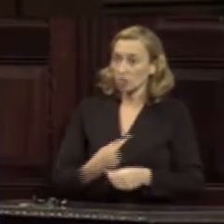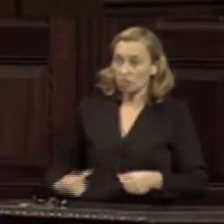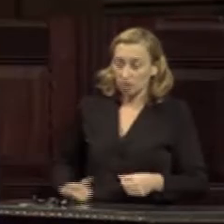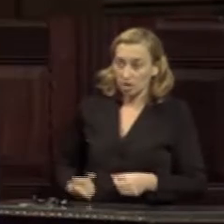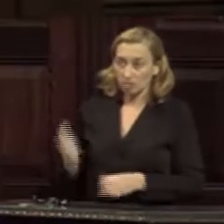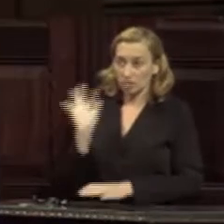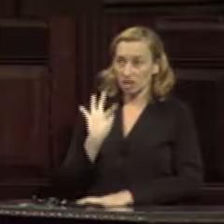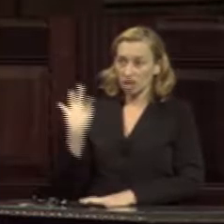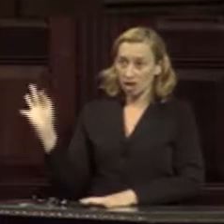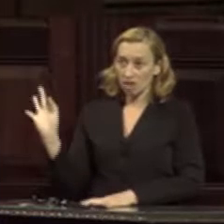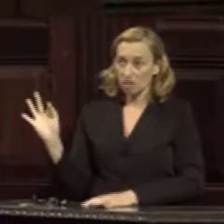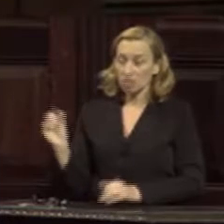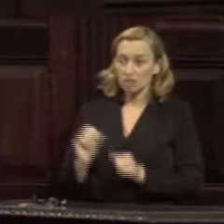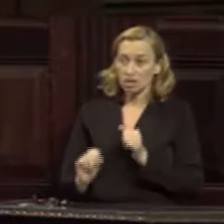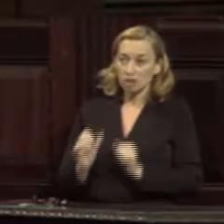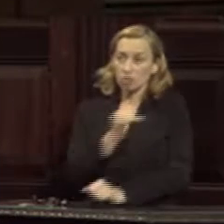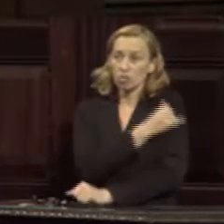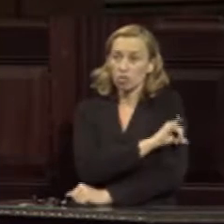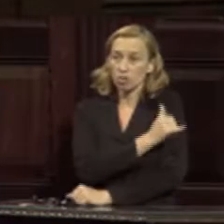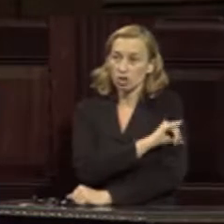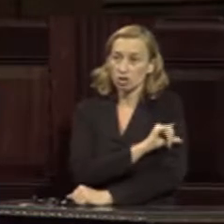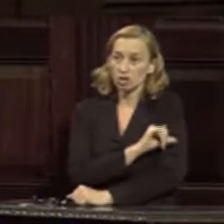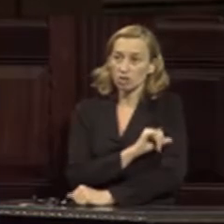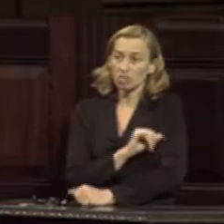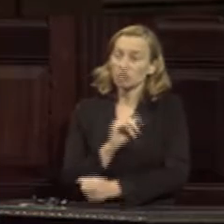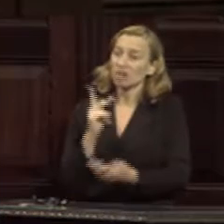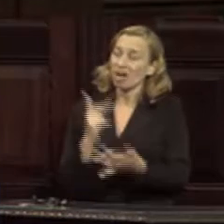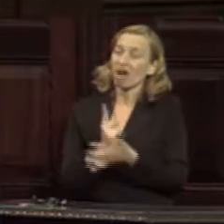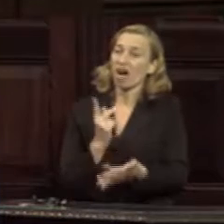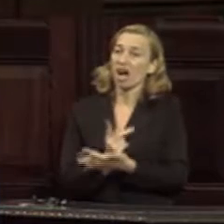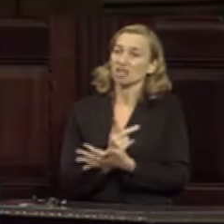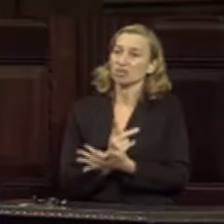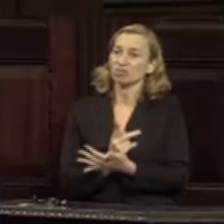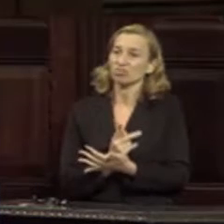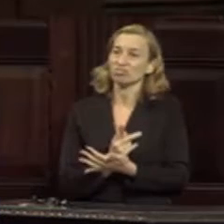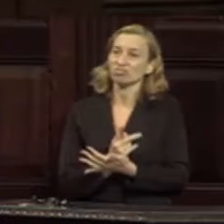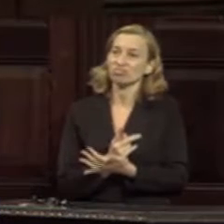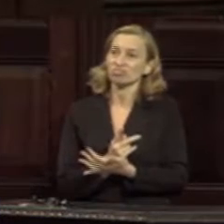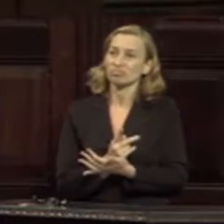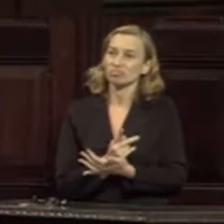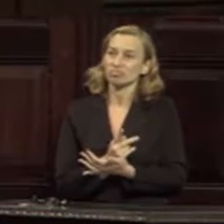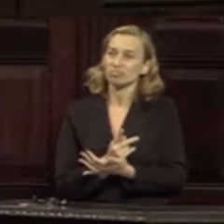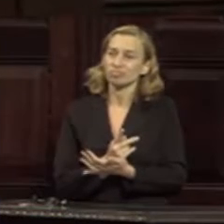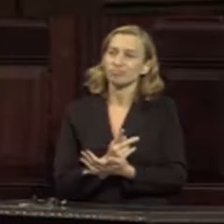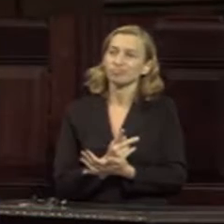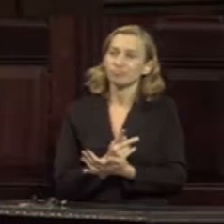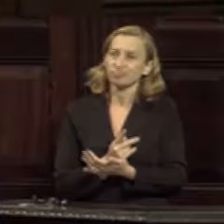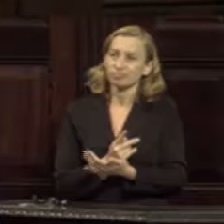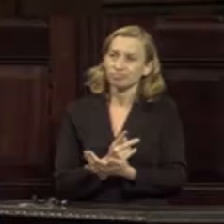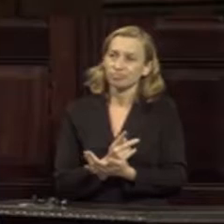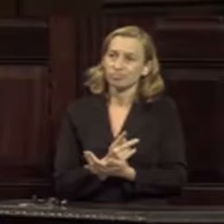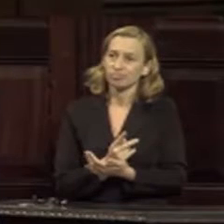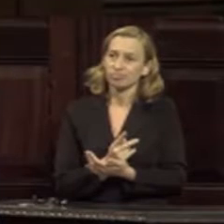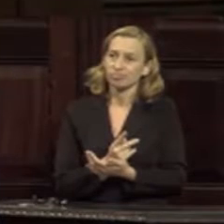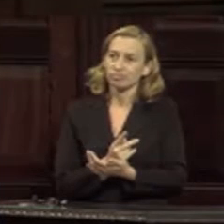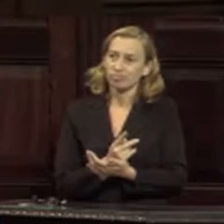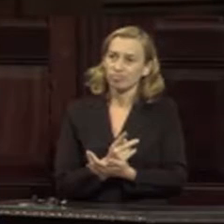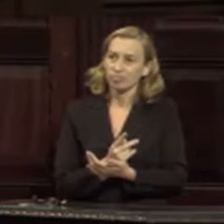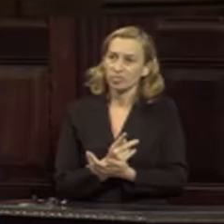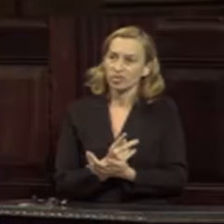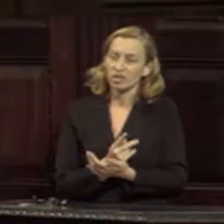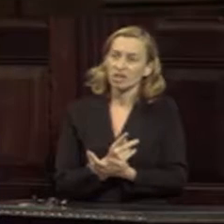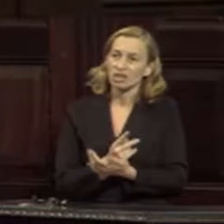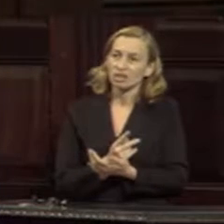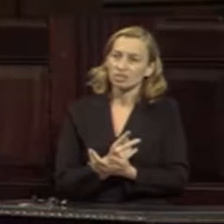Rio de Janeiro até aqui foi uma relação perversa, criminosa, que explorou o Rio